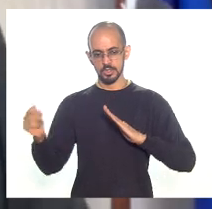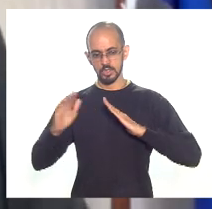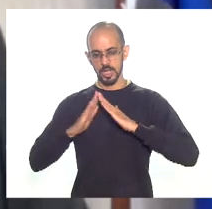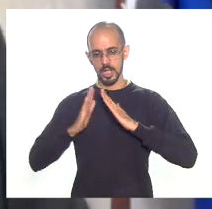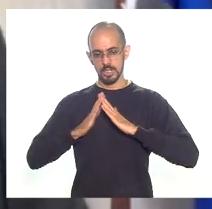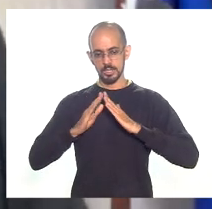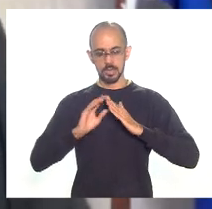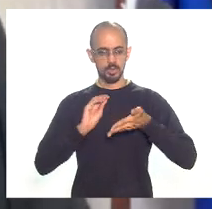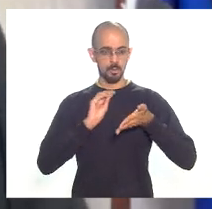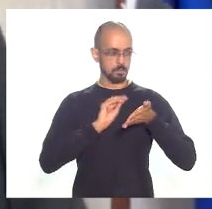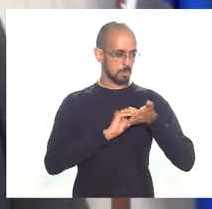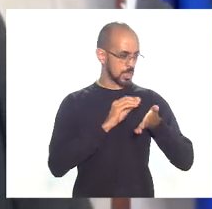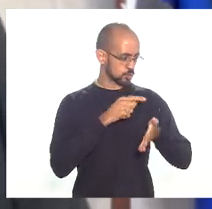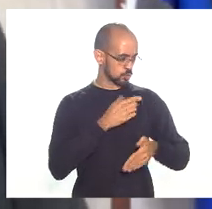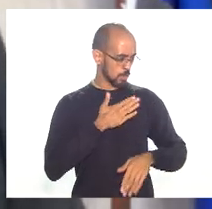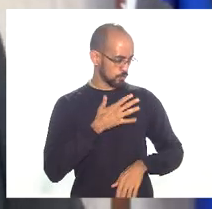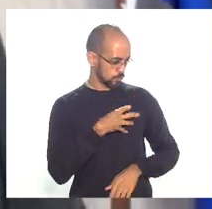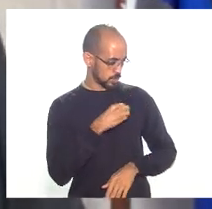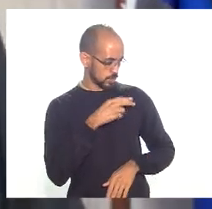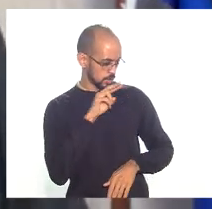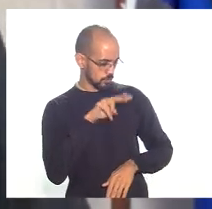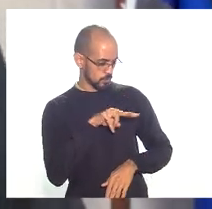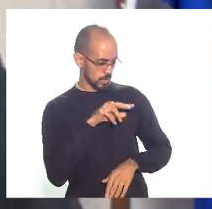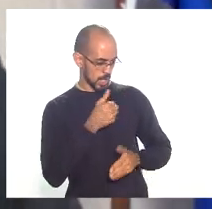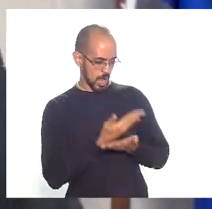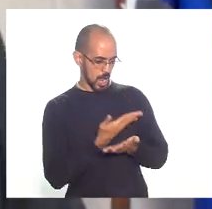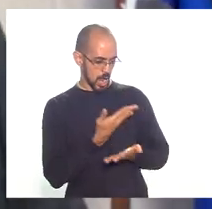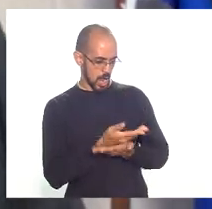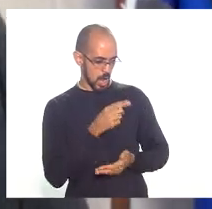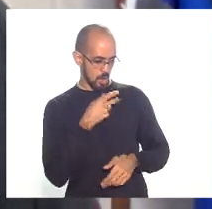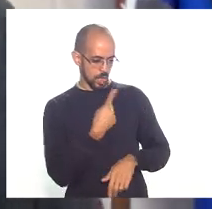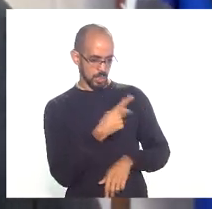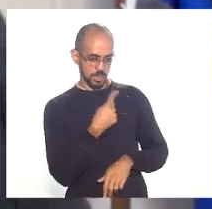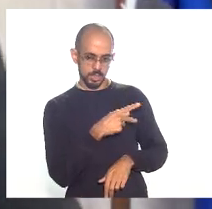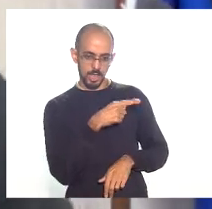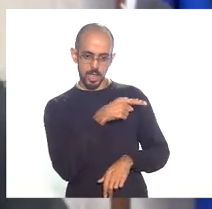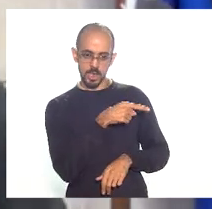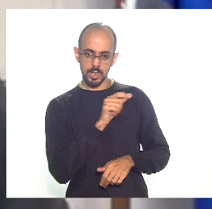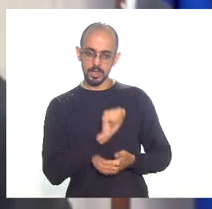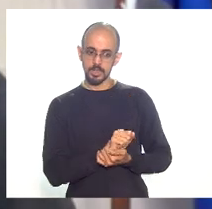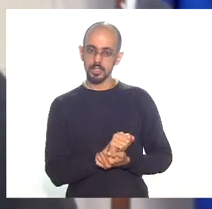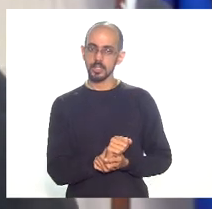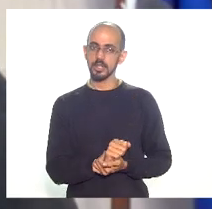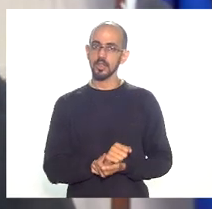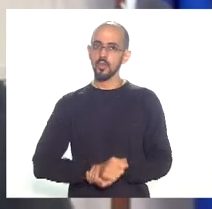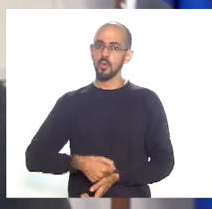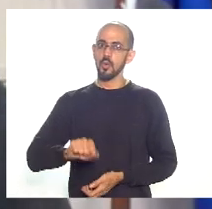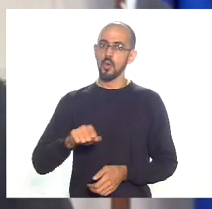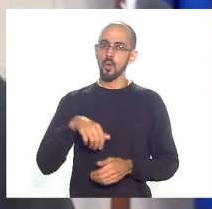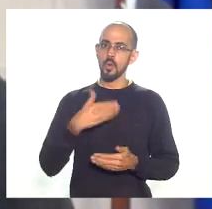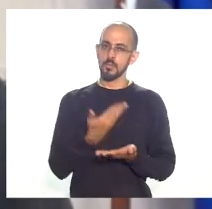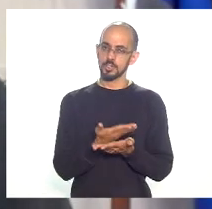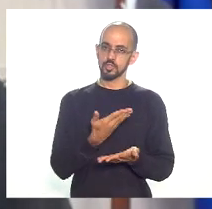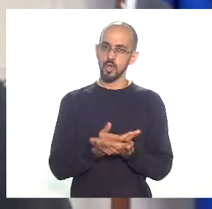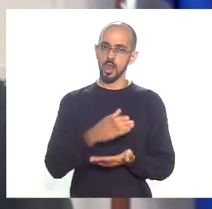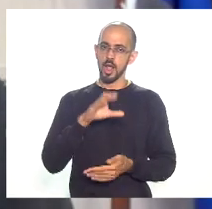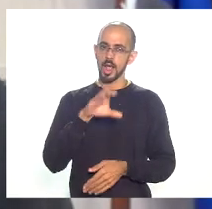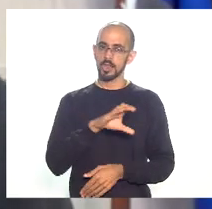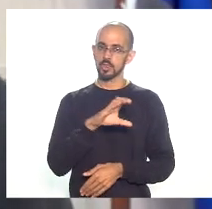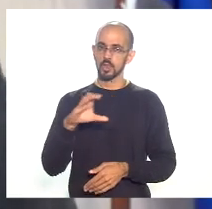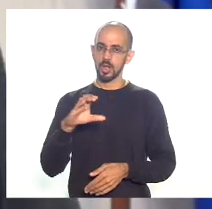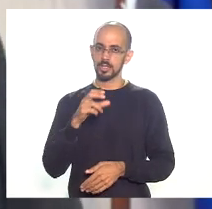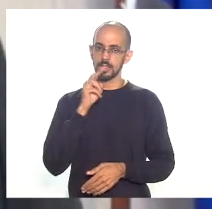meu filho e pude assistir um pouco da aula que ele estava num colégio confessional católico assistindo e não é